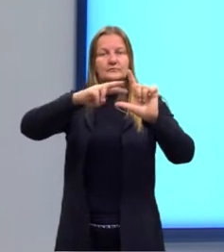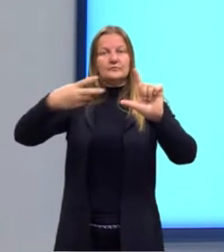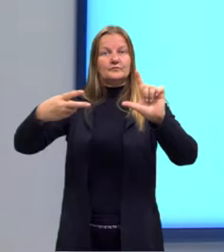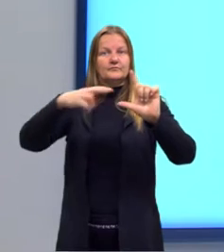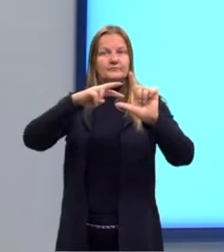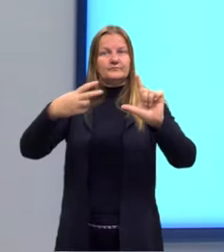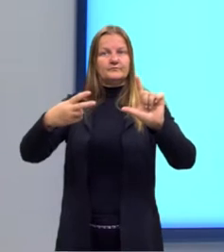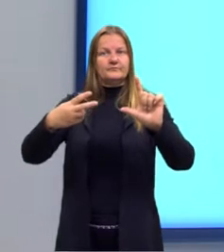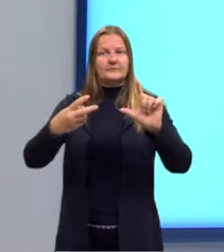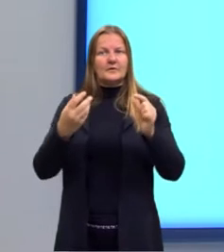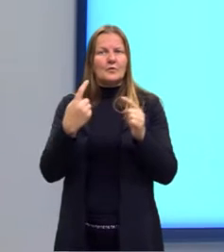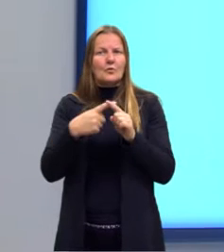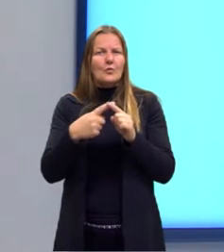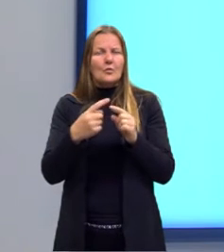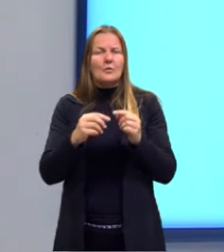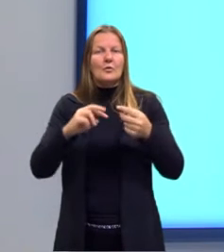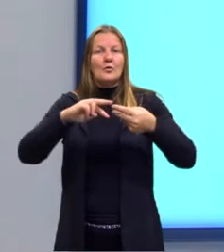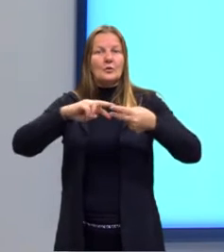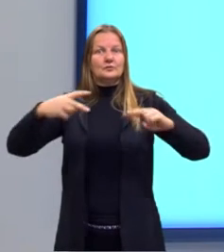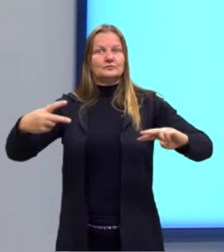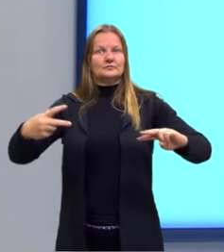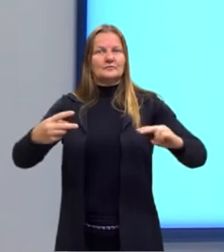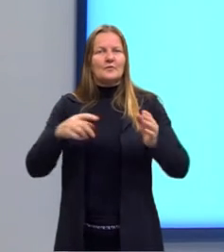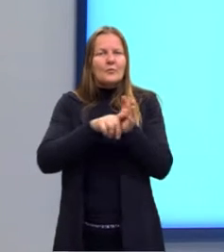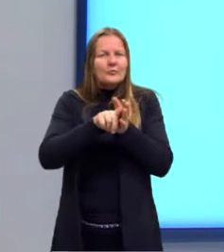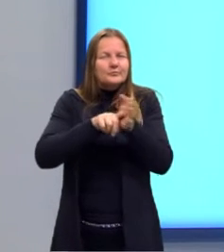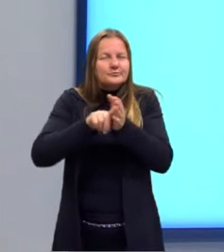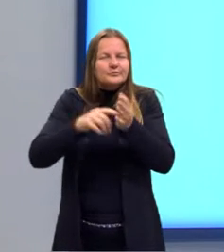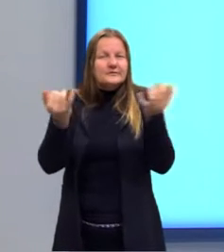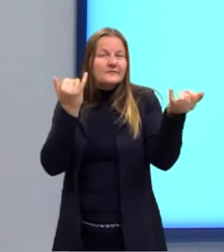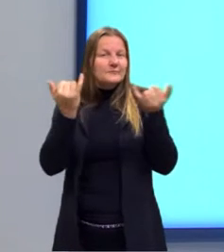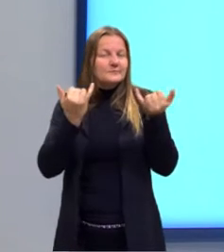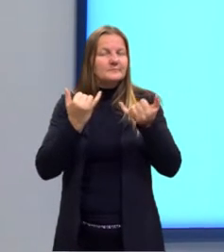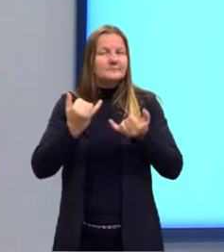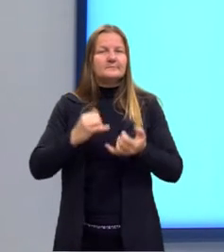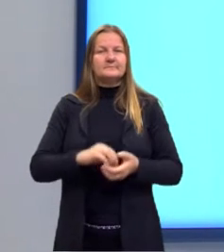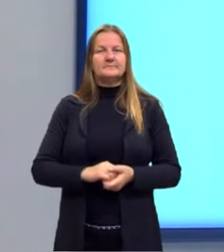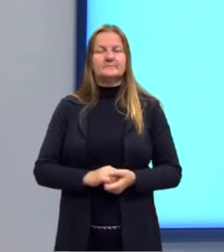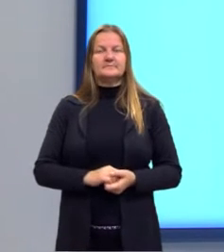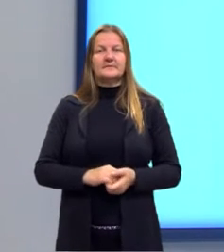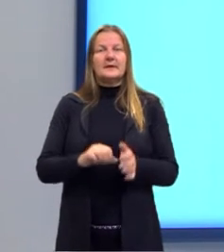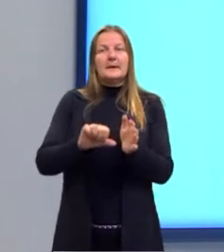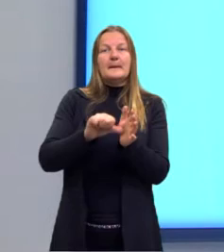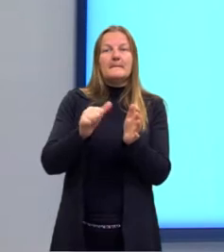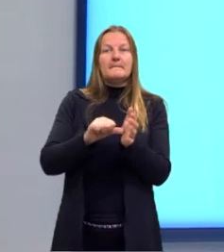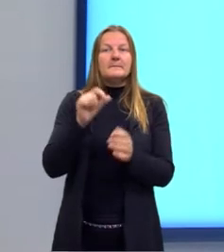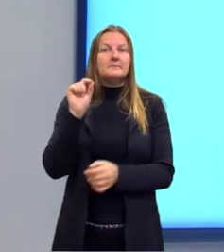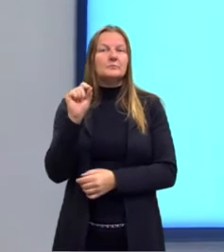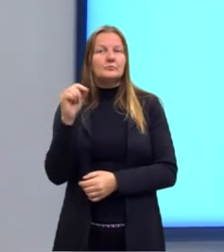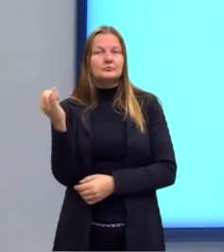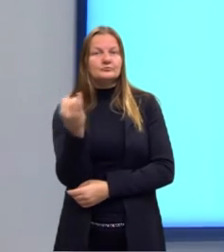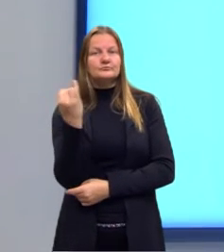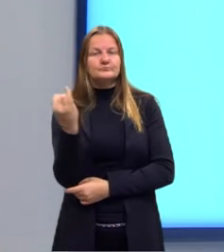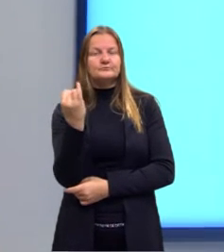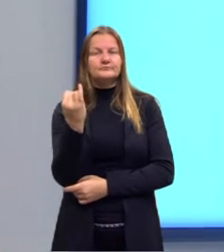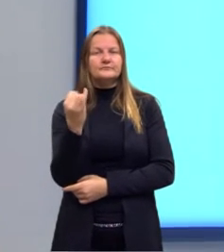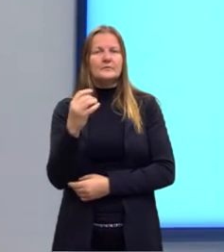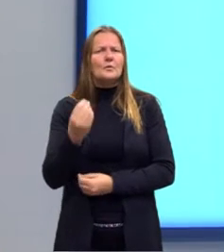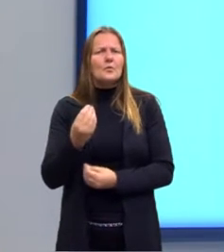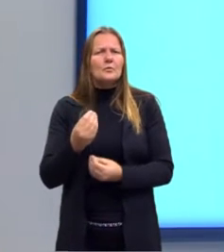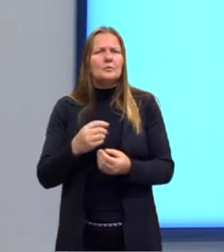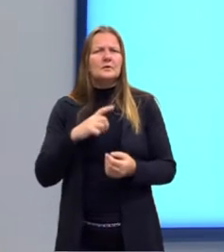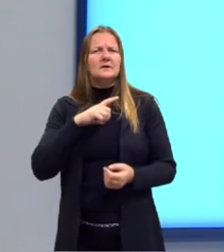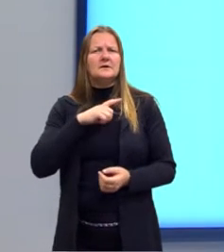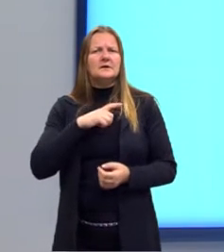drama né Na parte da genética como é que eu vou interpretar bom então primeiro lugar eu tenho que me perguntar